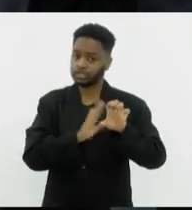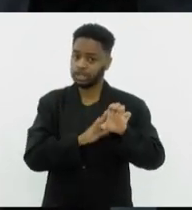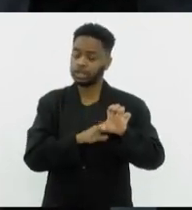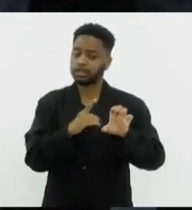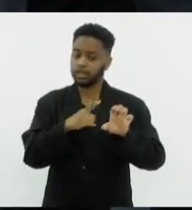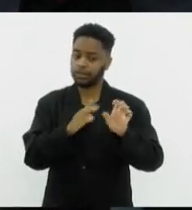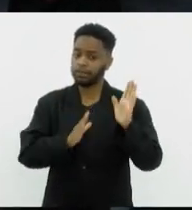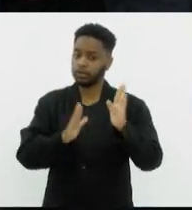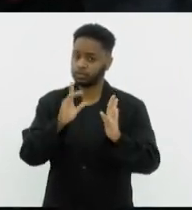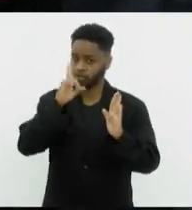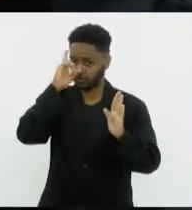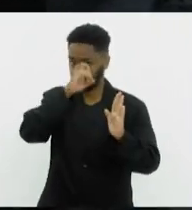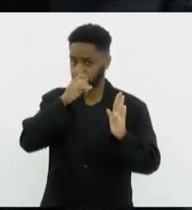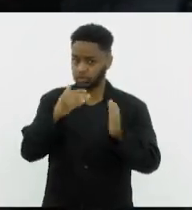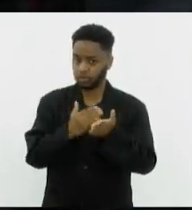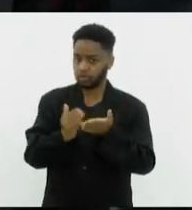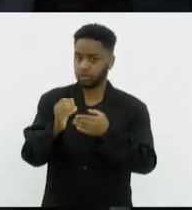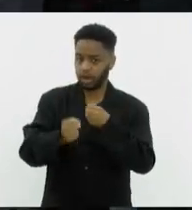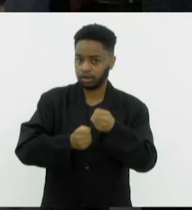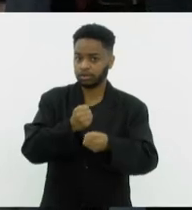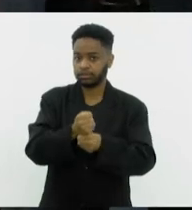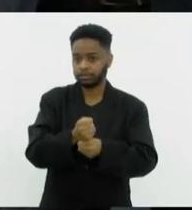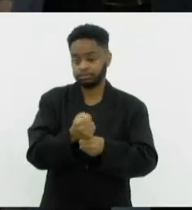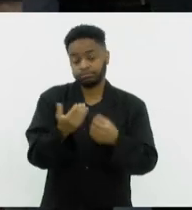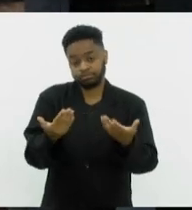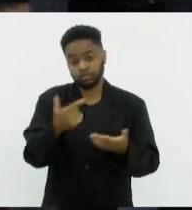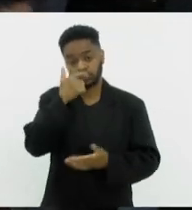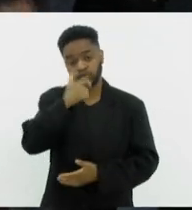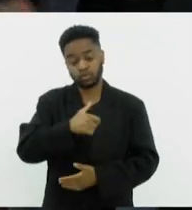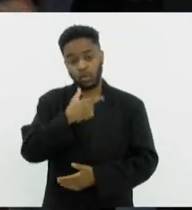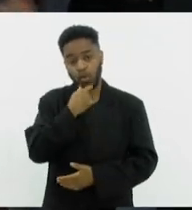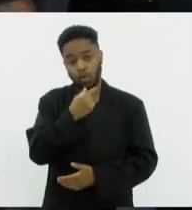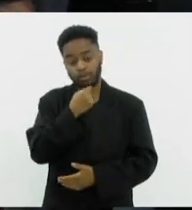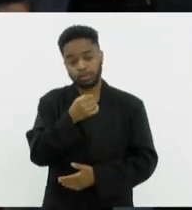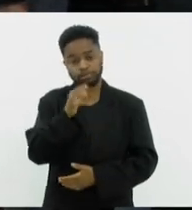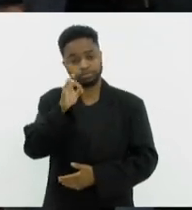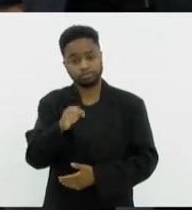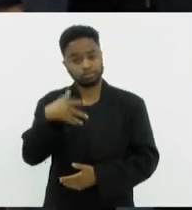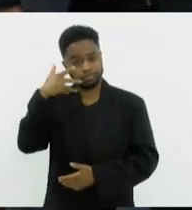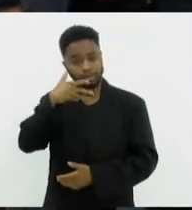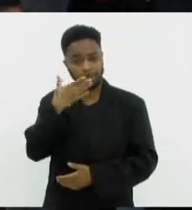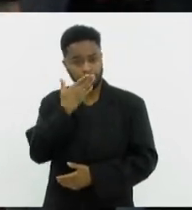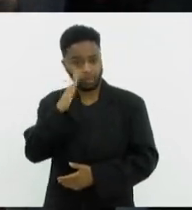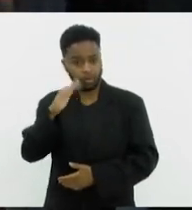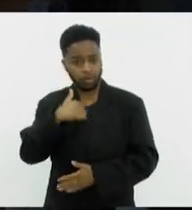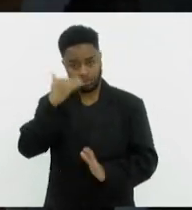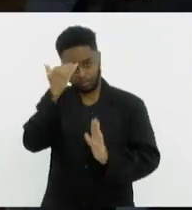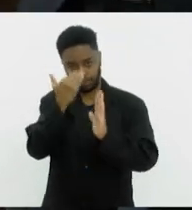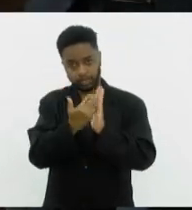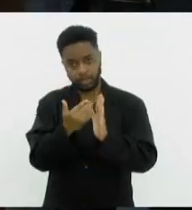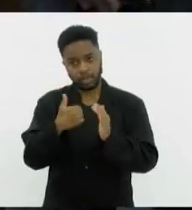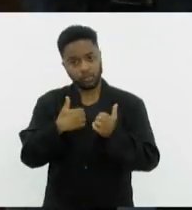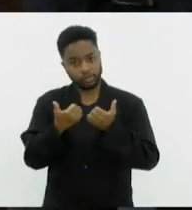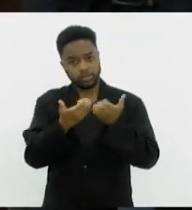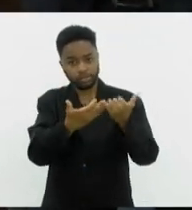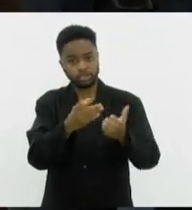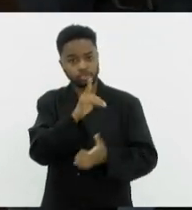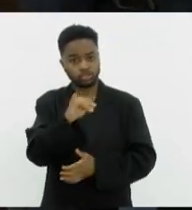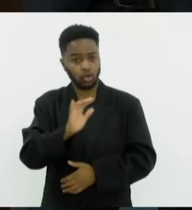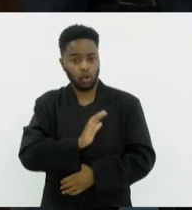difíceis a partir do ano que vem. E como eu sou um homem de palavra, eu tenho dado, desde 2019, dias terríveis para a